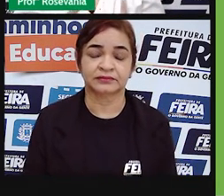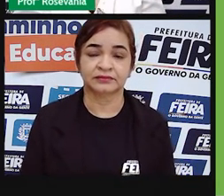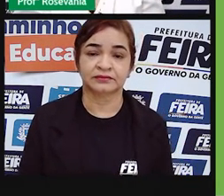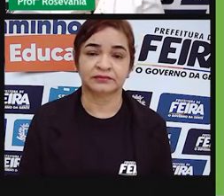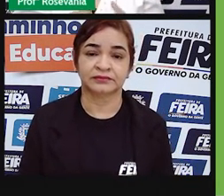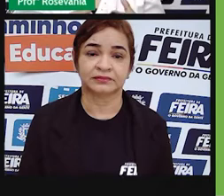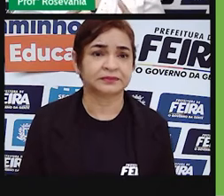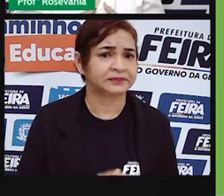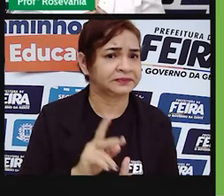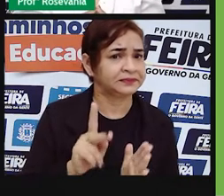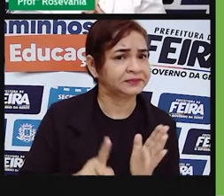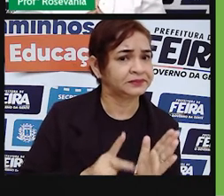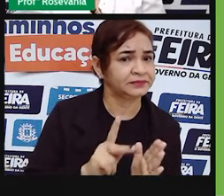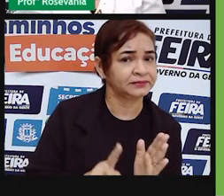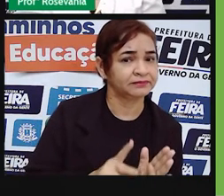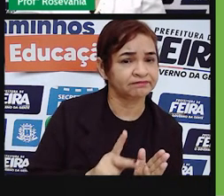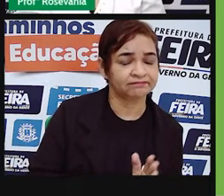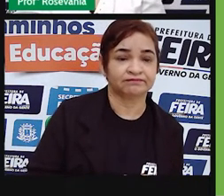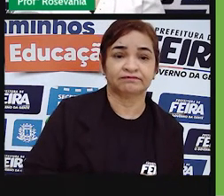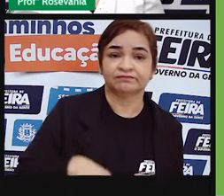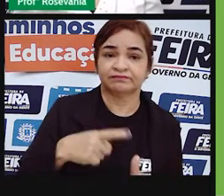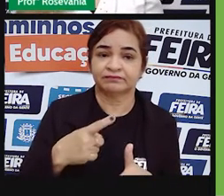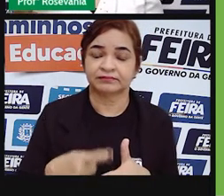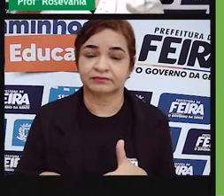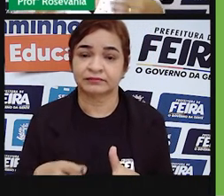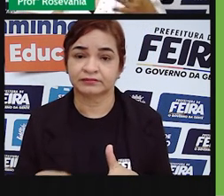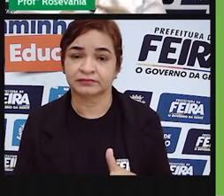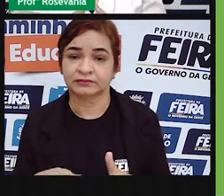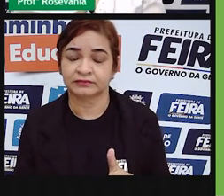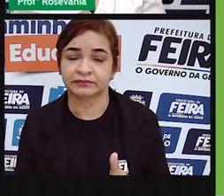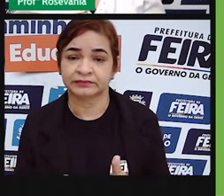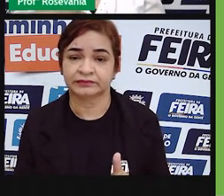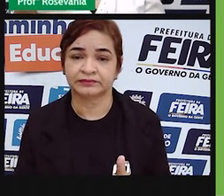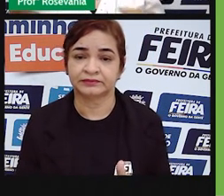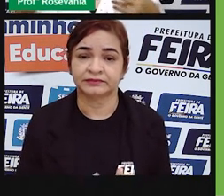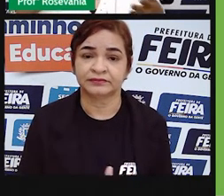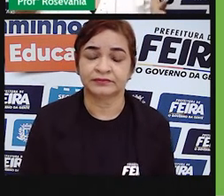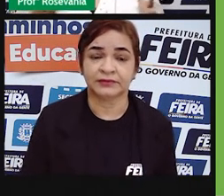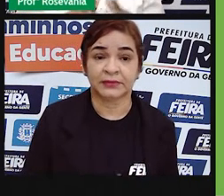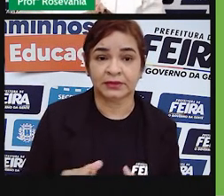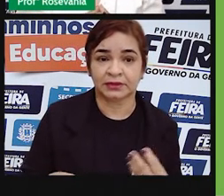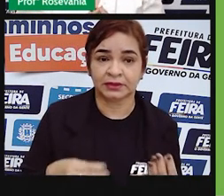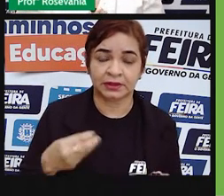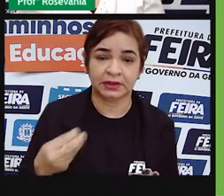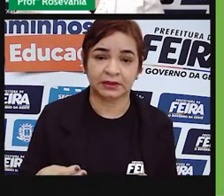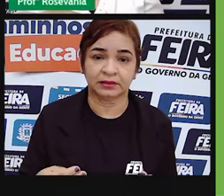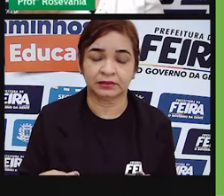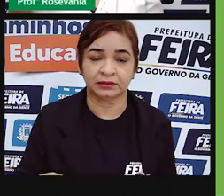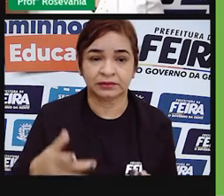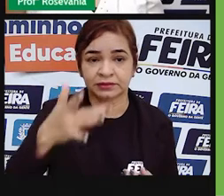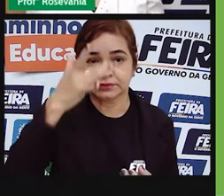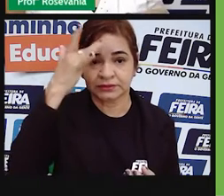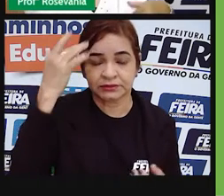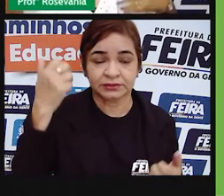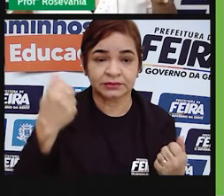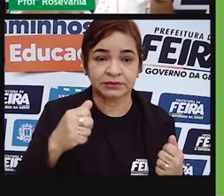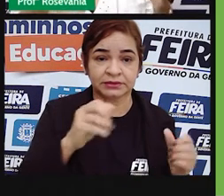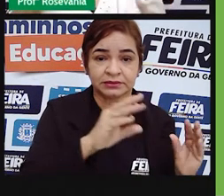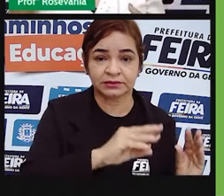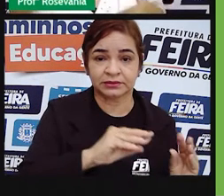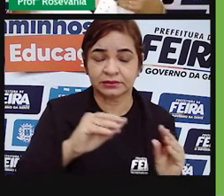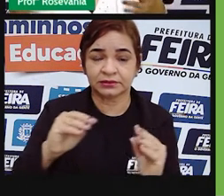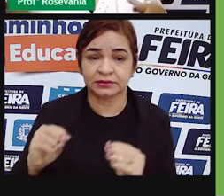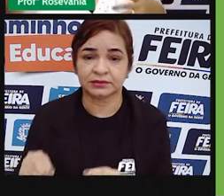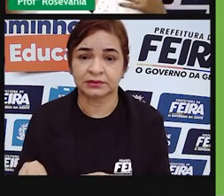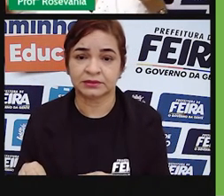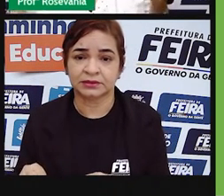causas políticas, né, as perseguições políticas, que é quando tem um regime, né, de governo lá, que você não